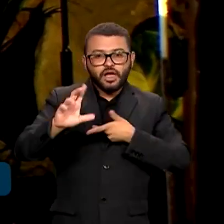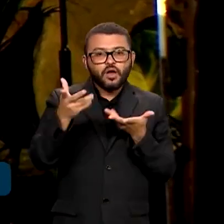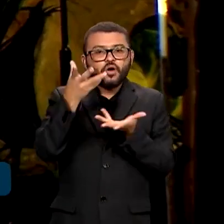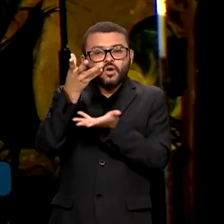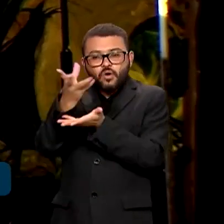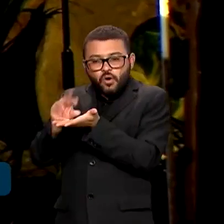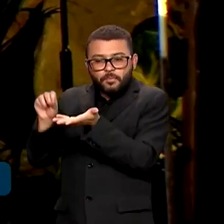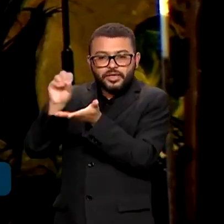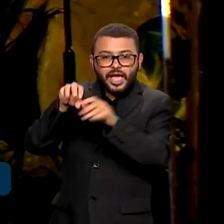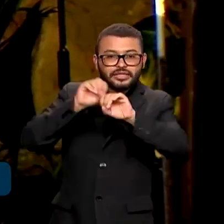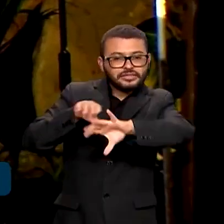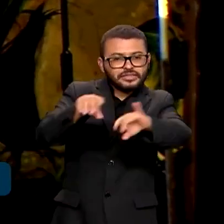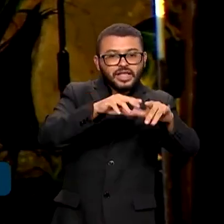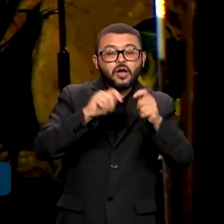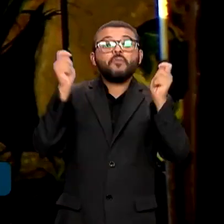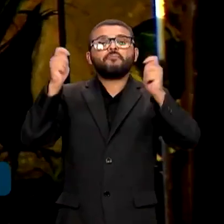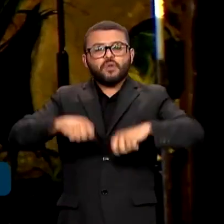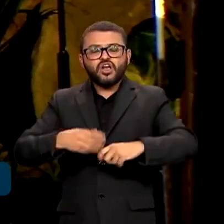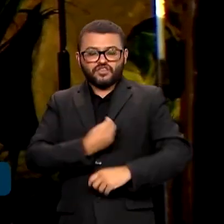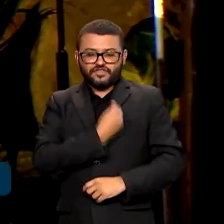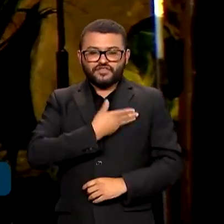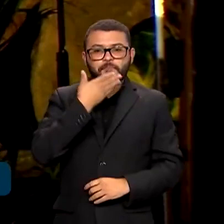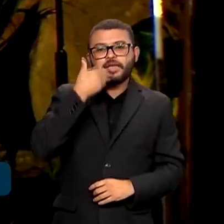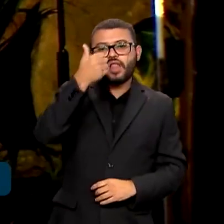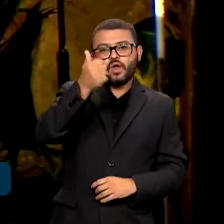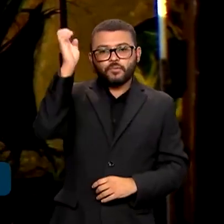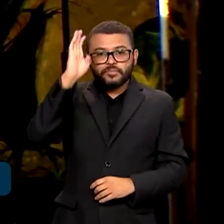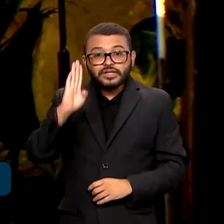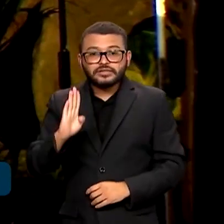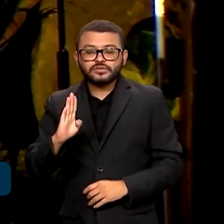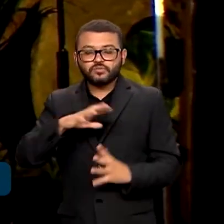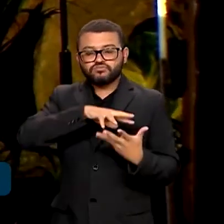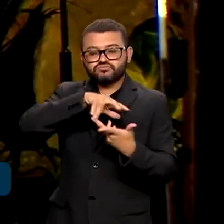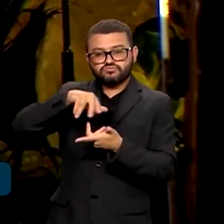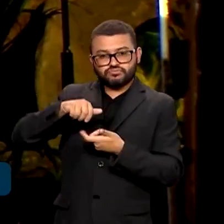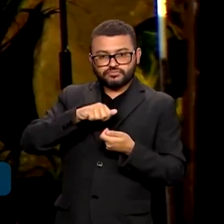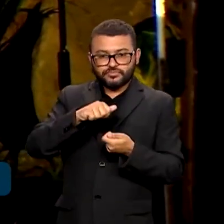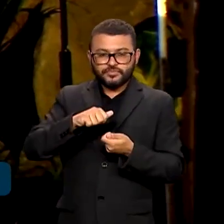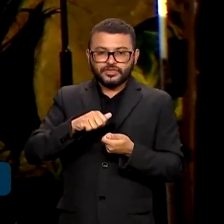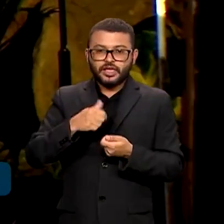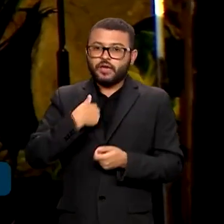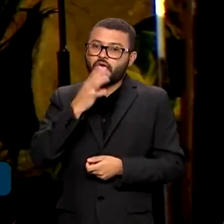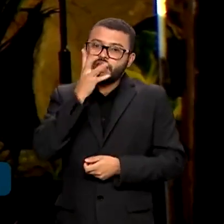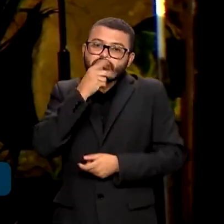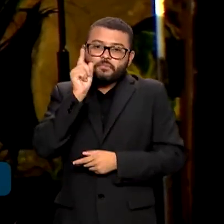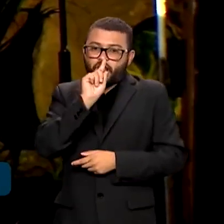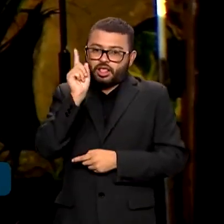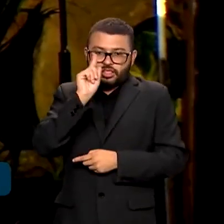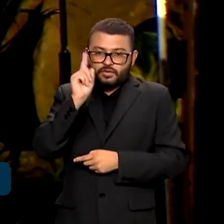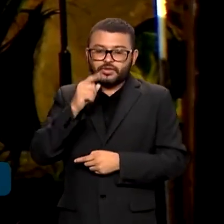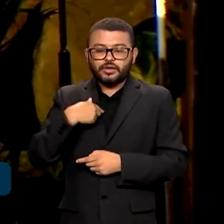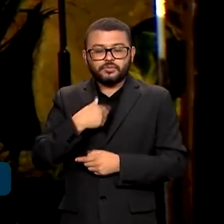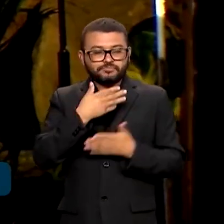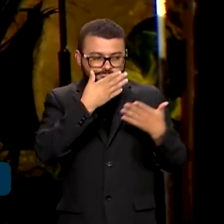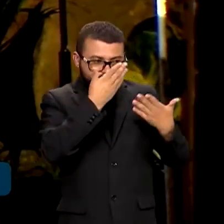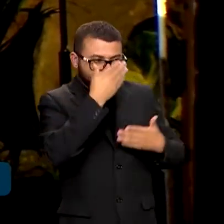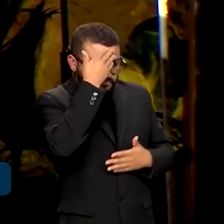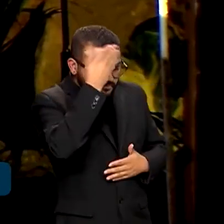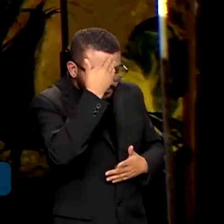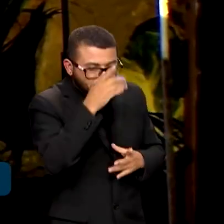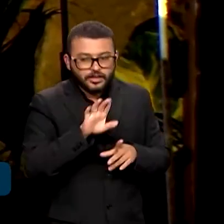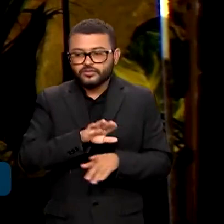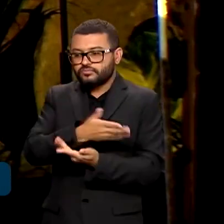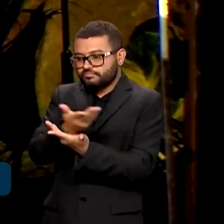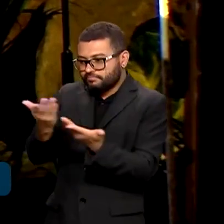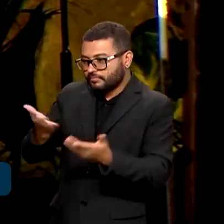gente pode bem viver no Brasil e no mundo. Eu não vou me estender muito, Márcio, queridos